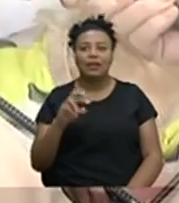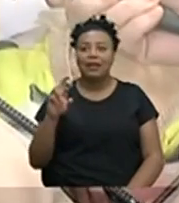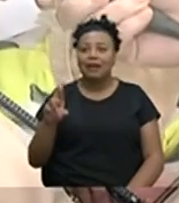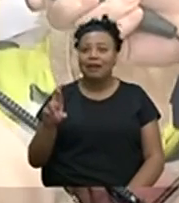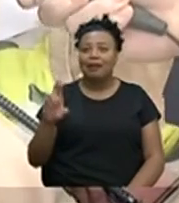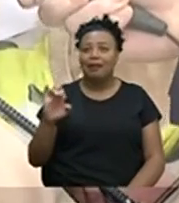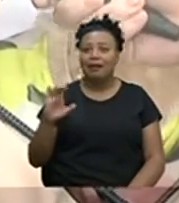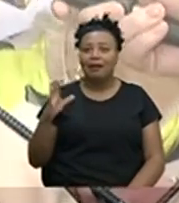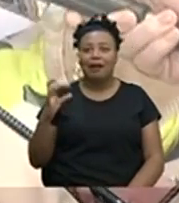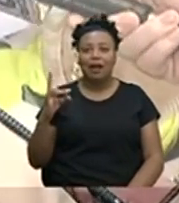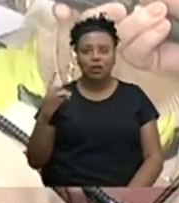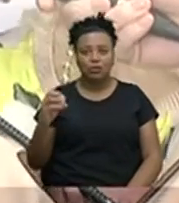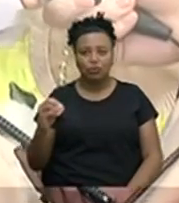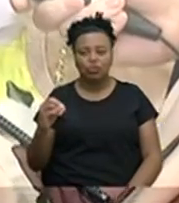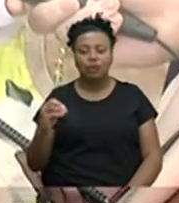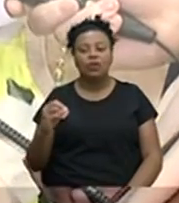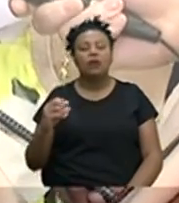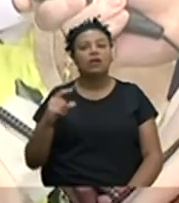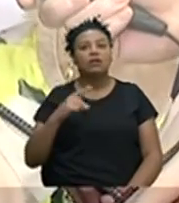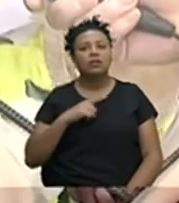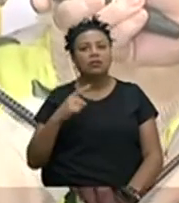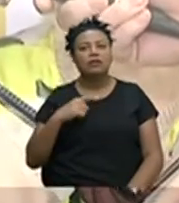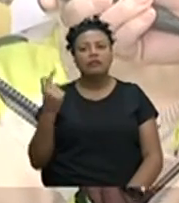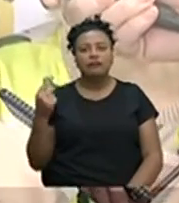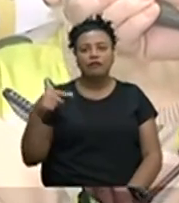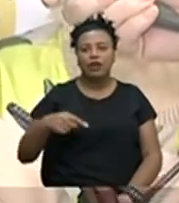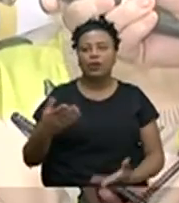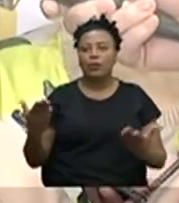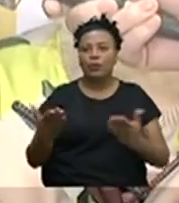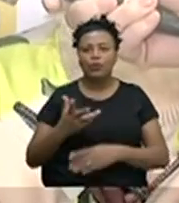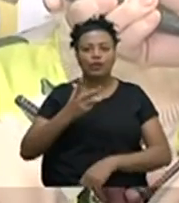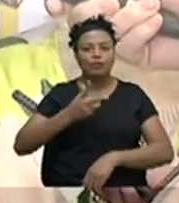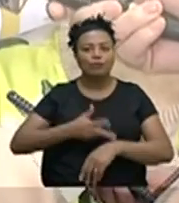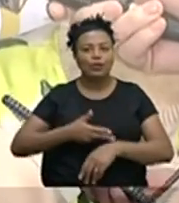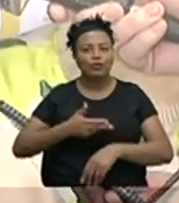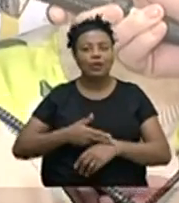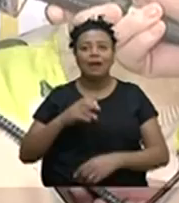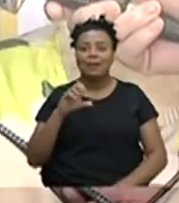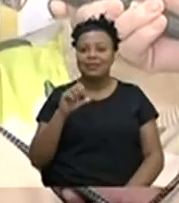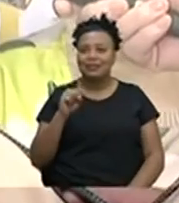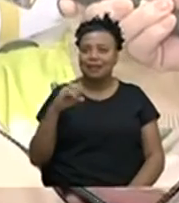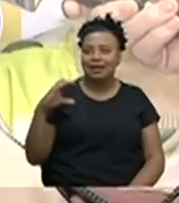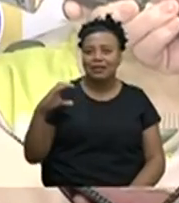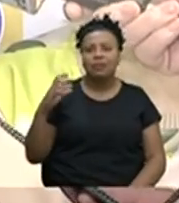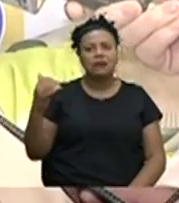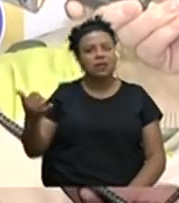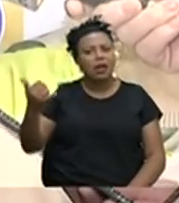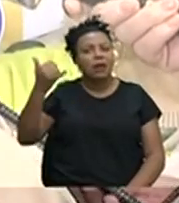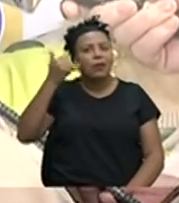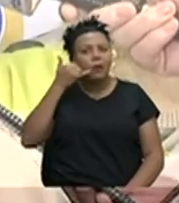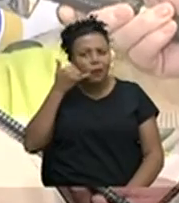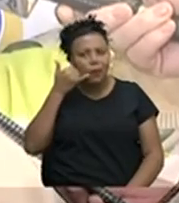Vale Pereira, que se deslocou hoje ao meio-dia para Santa Catarina, mas nos ligou,